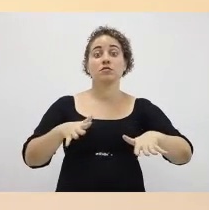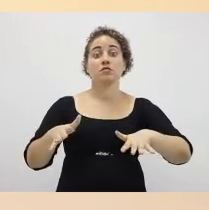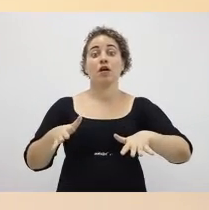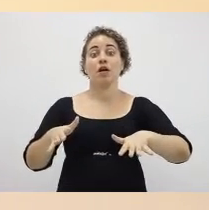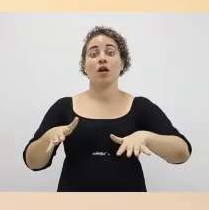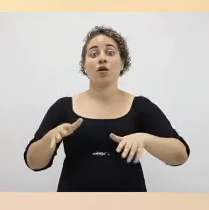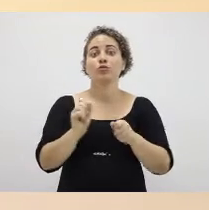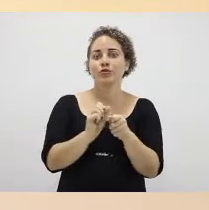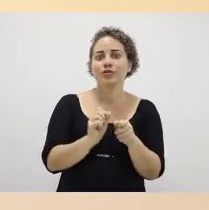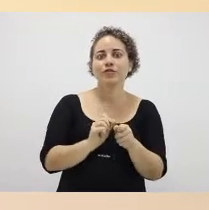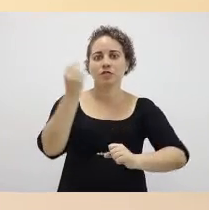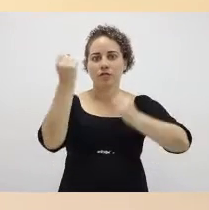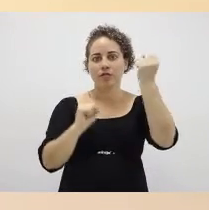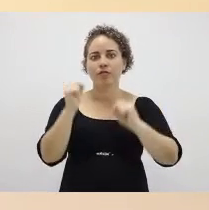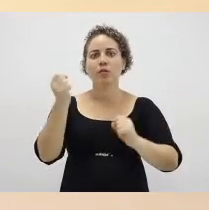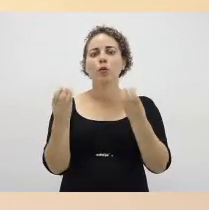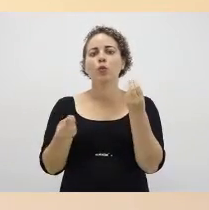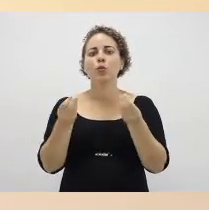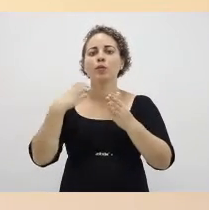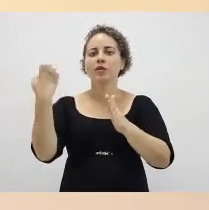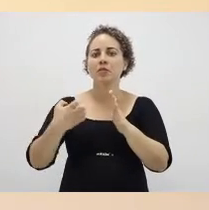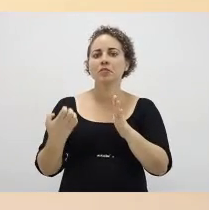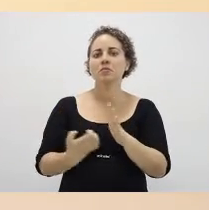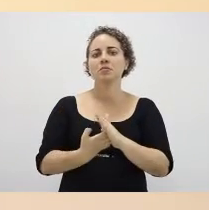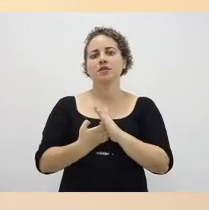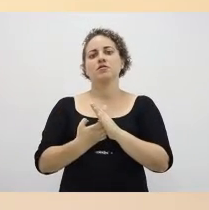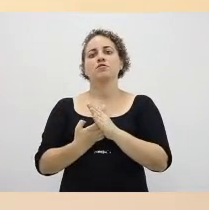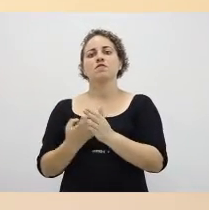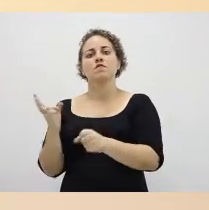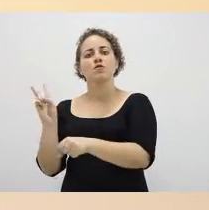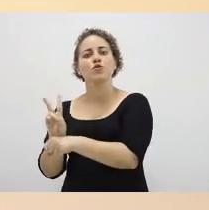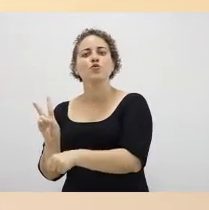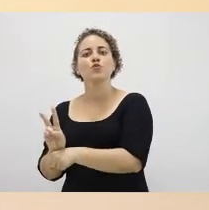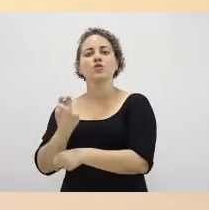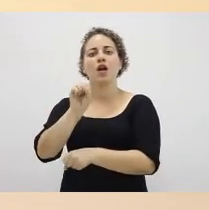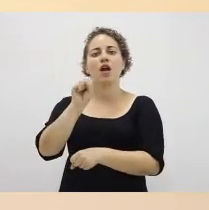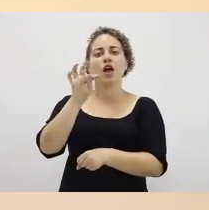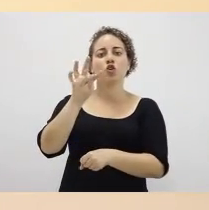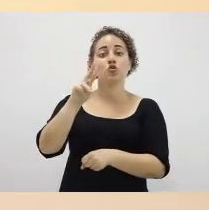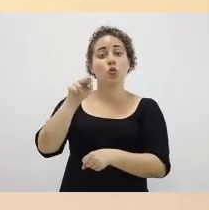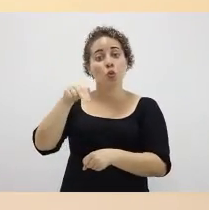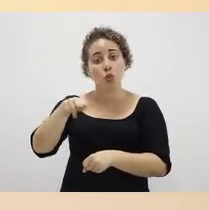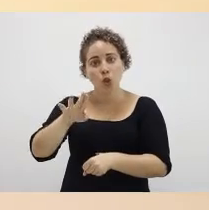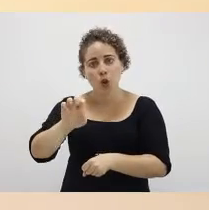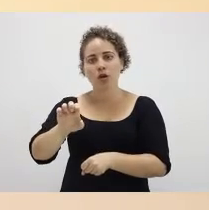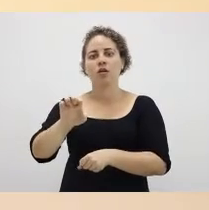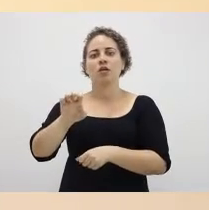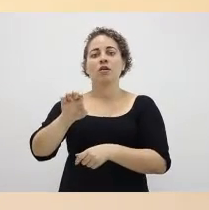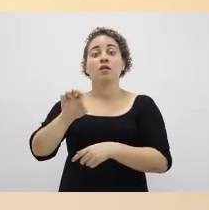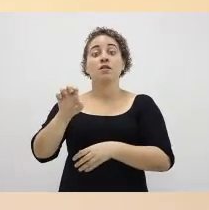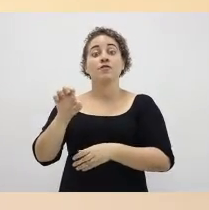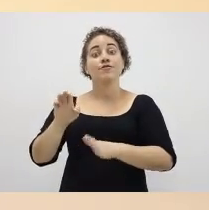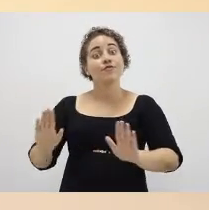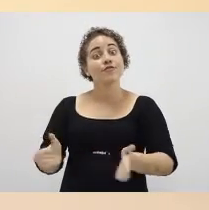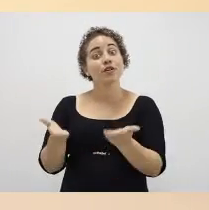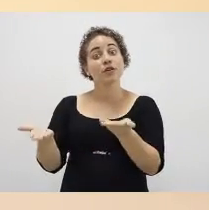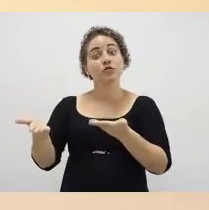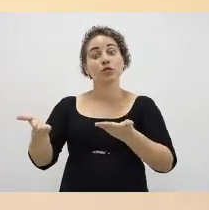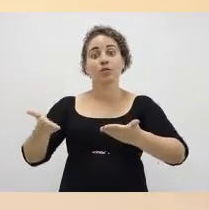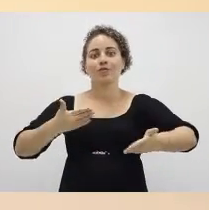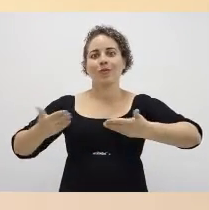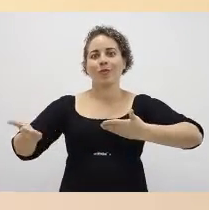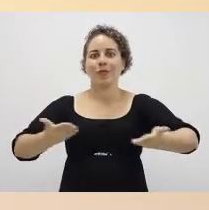acabado, como a empresa vai tomar conta dos seus estoques. Isso aí pode gerar vantagem competitiva, ou